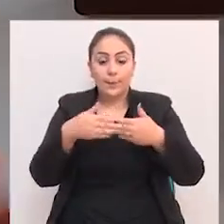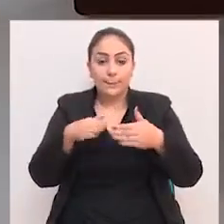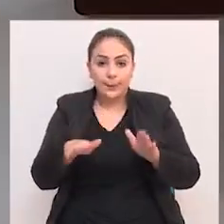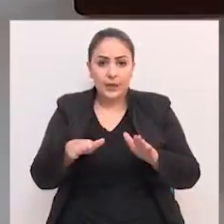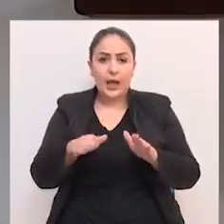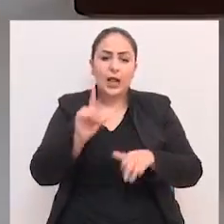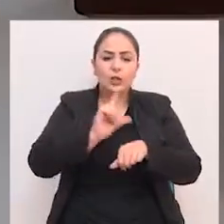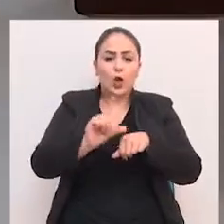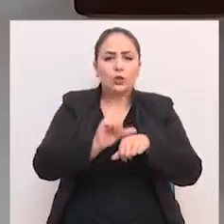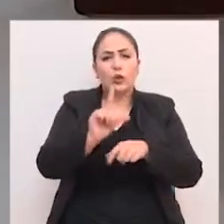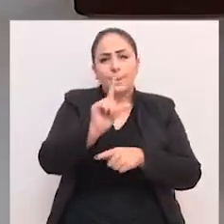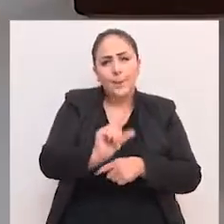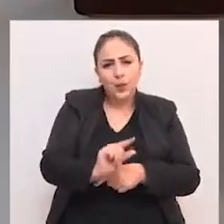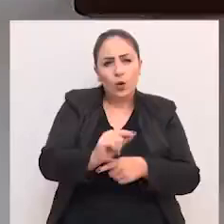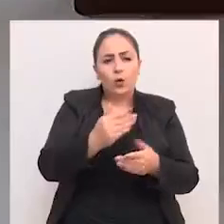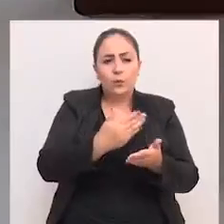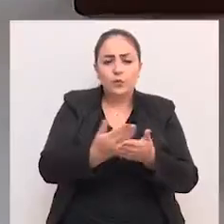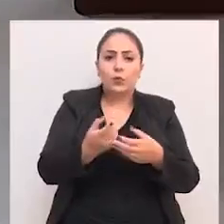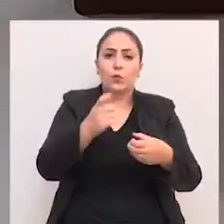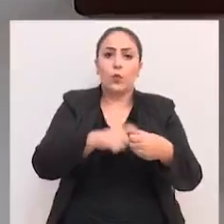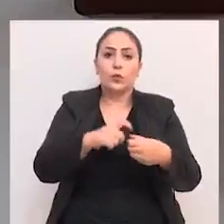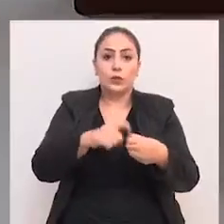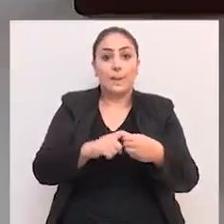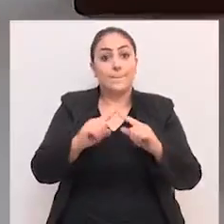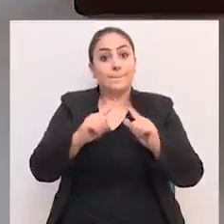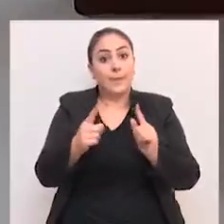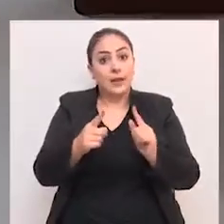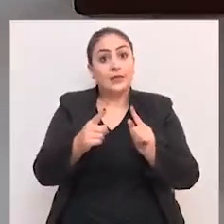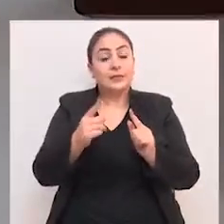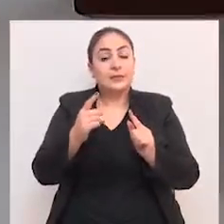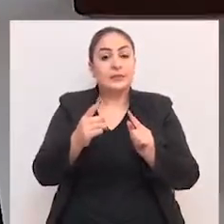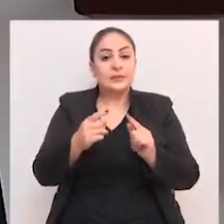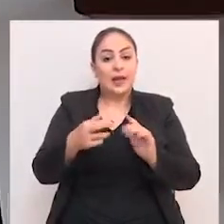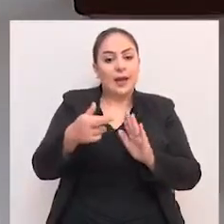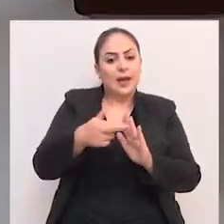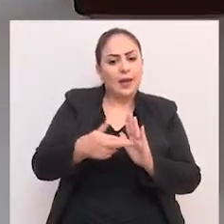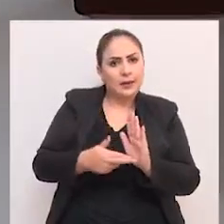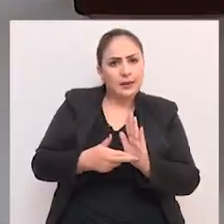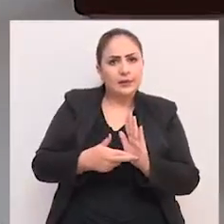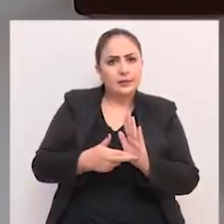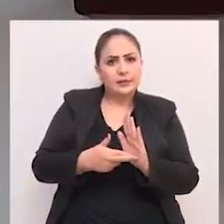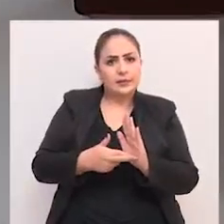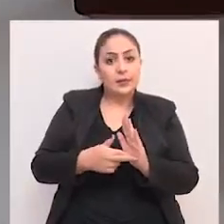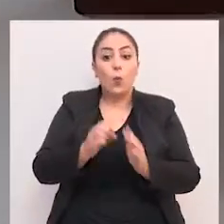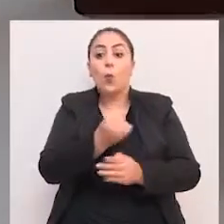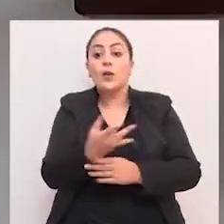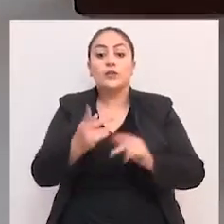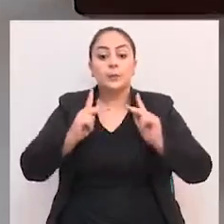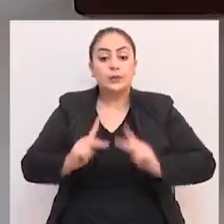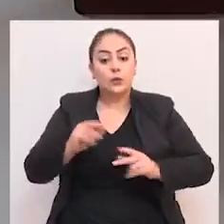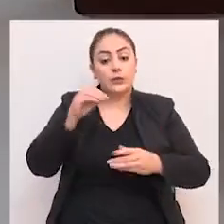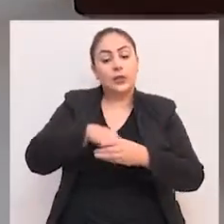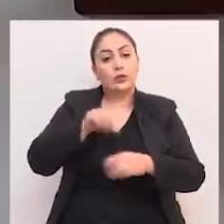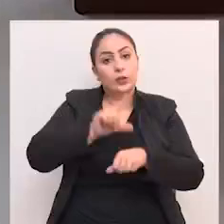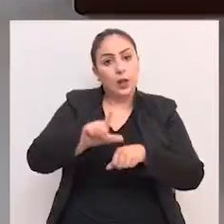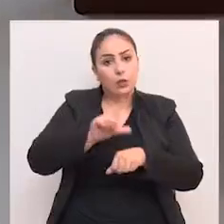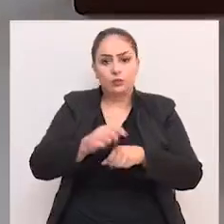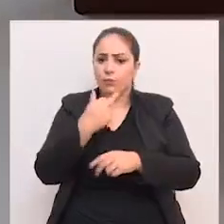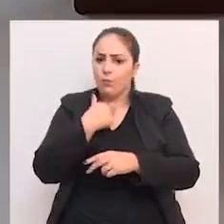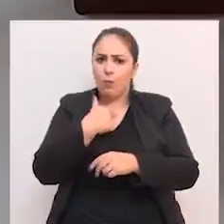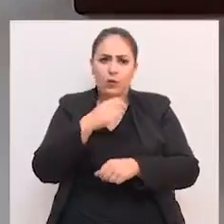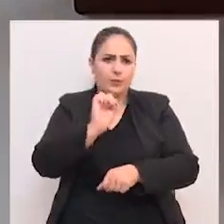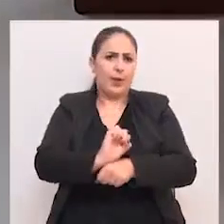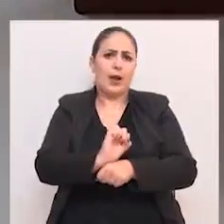gradativamente, as lojas menores, os estabelecimentos menores, com restrição de pessoas por metro quadrado, ou seja, ninguém fica dentro da